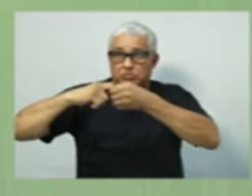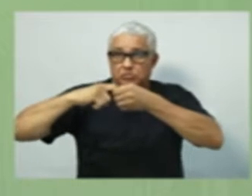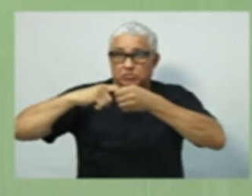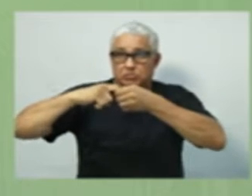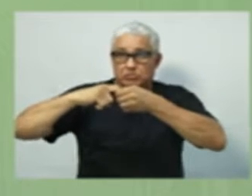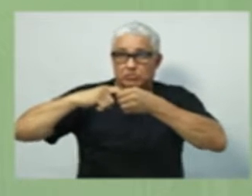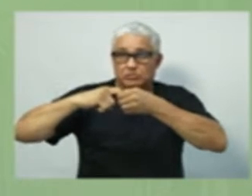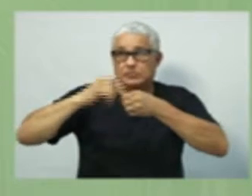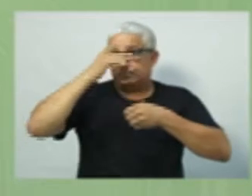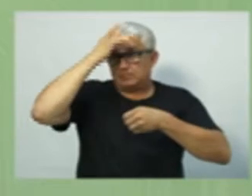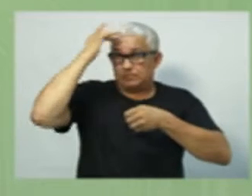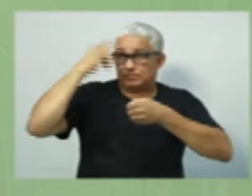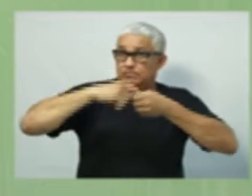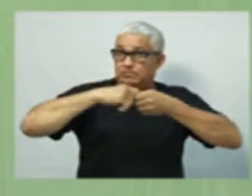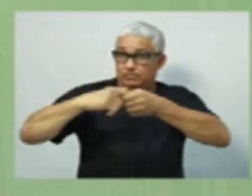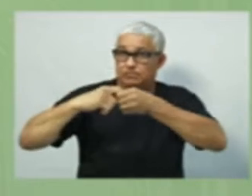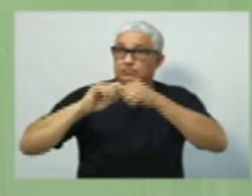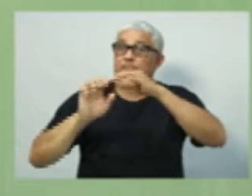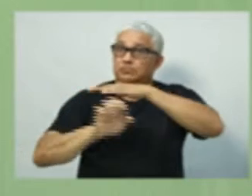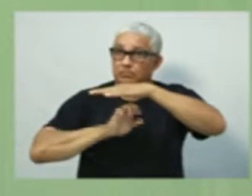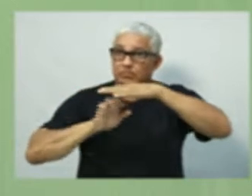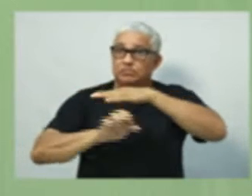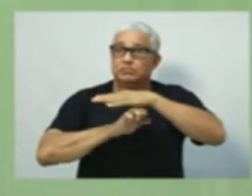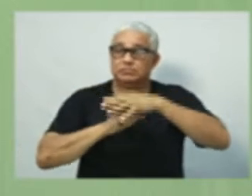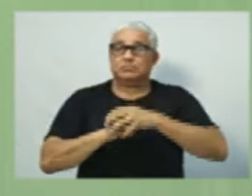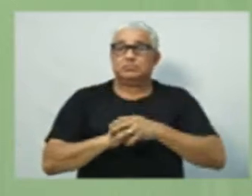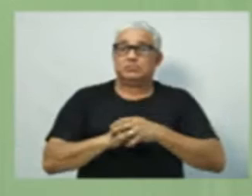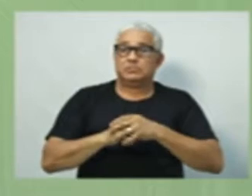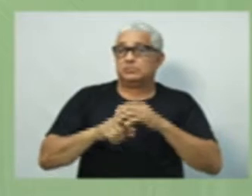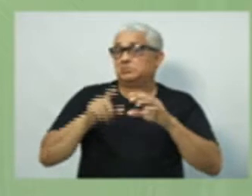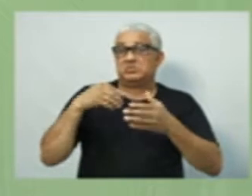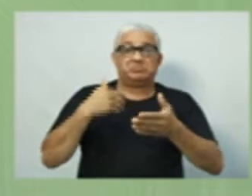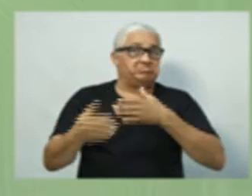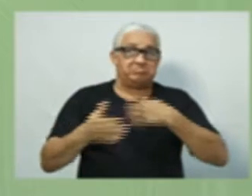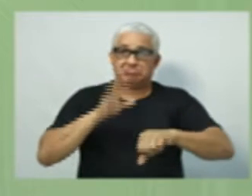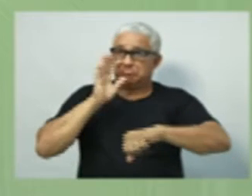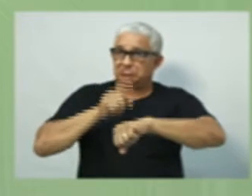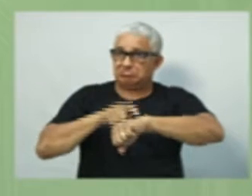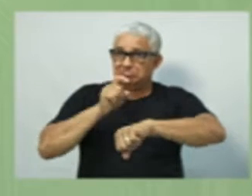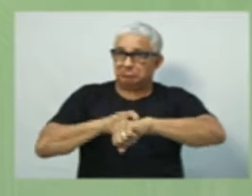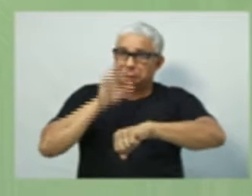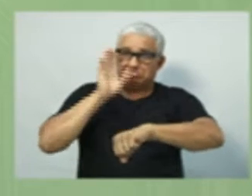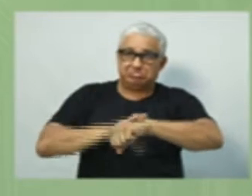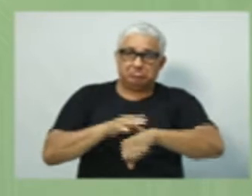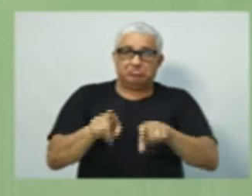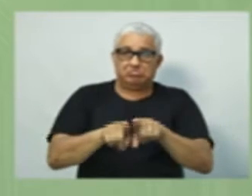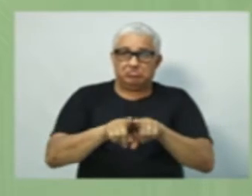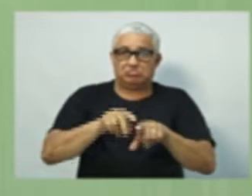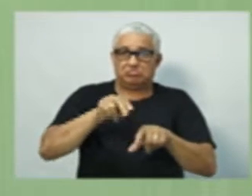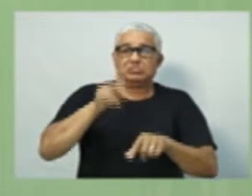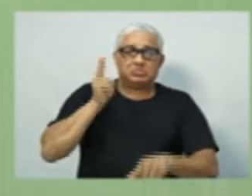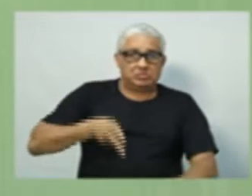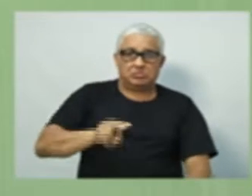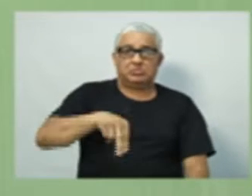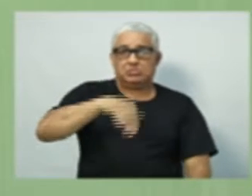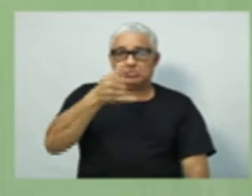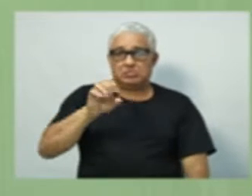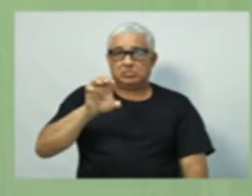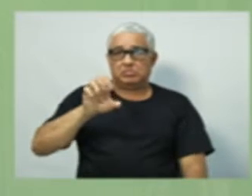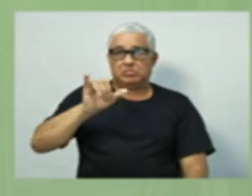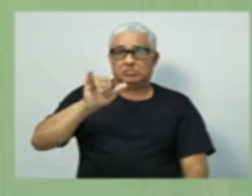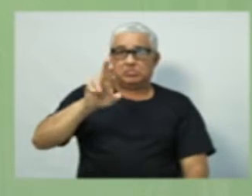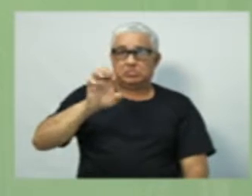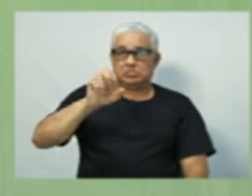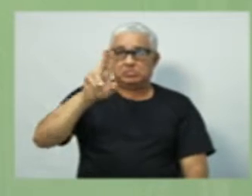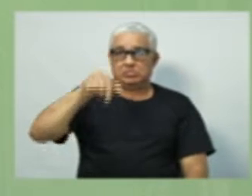pessoas ligadas tanto sempre independente do prazo ele sempre vai ser não circulante ok que mais